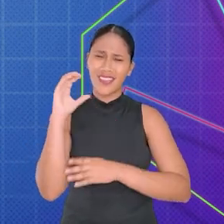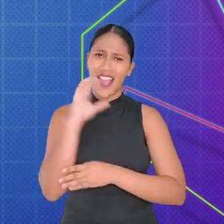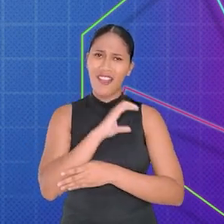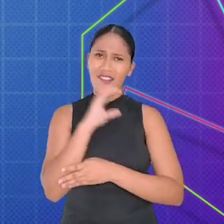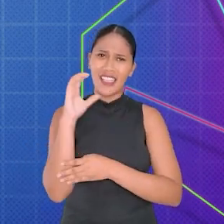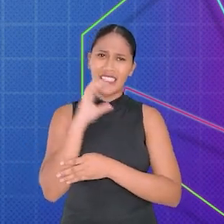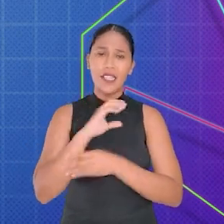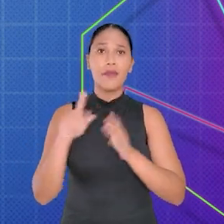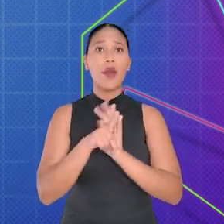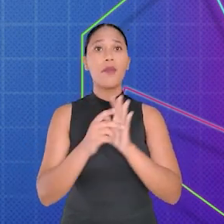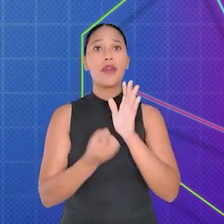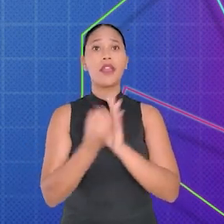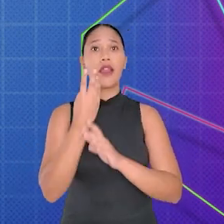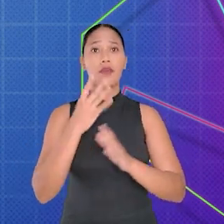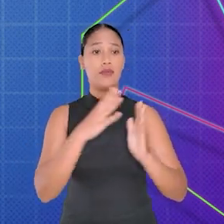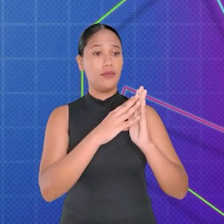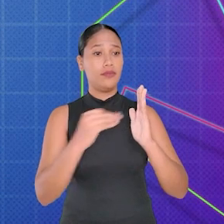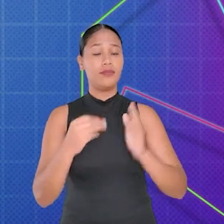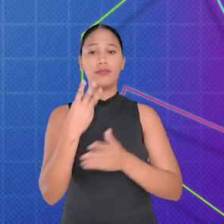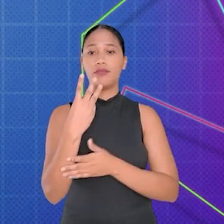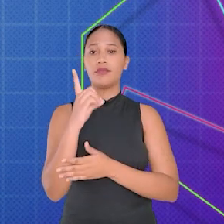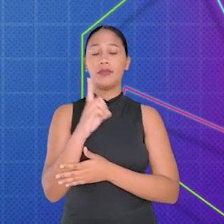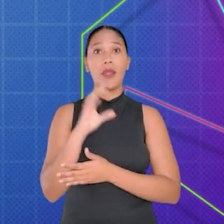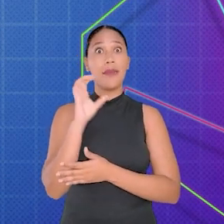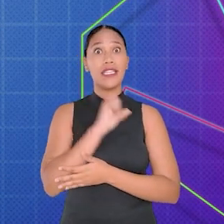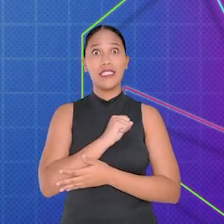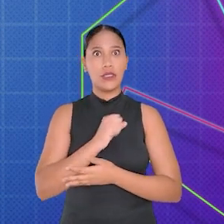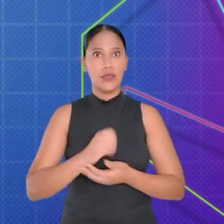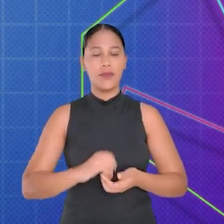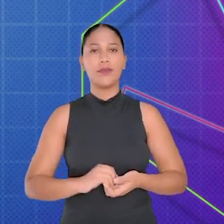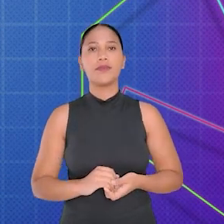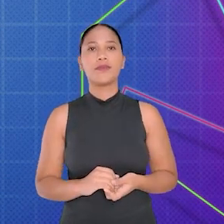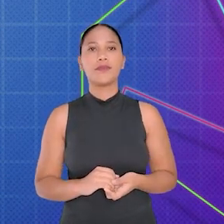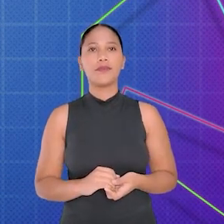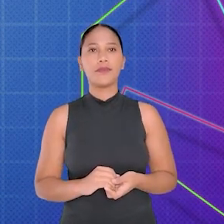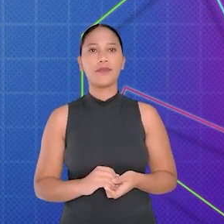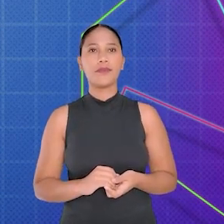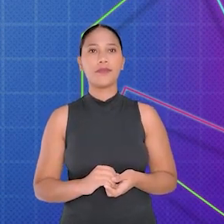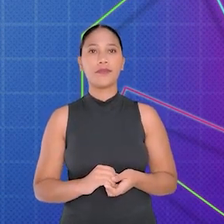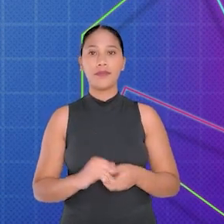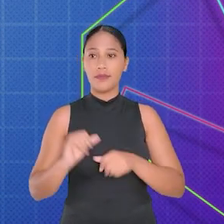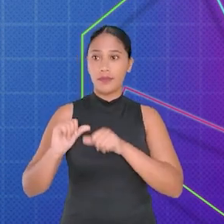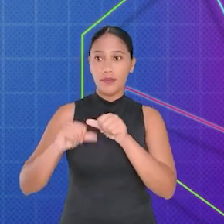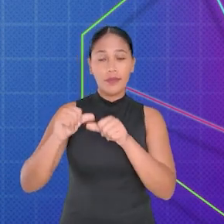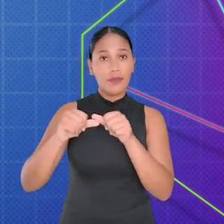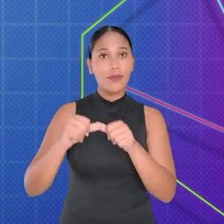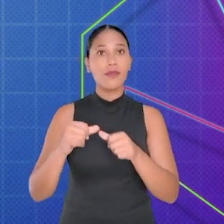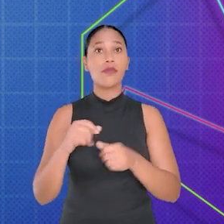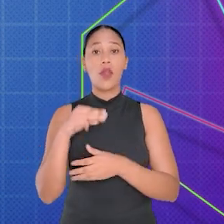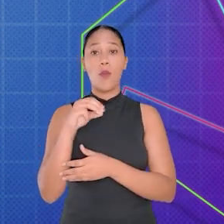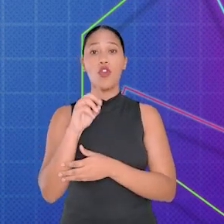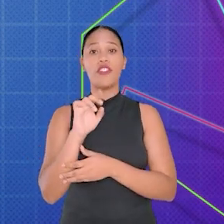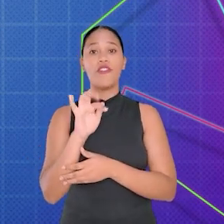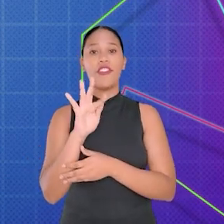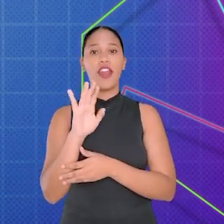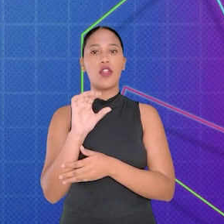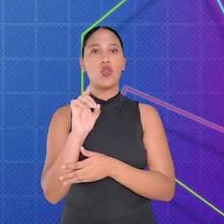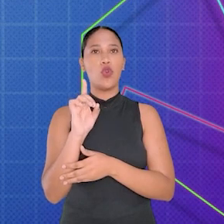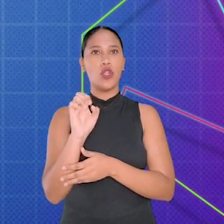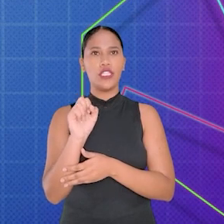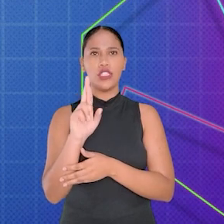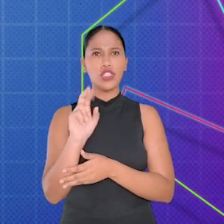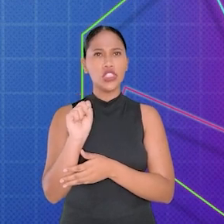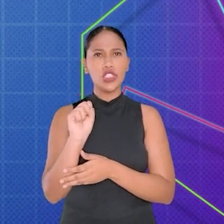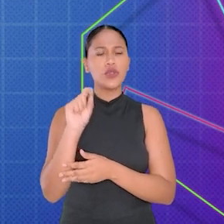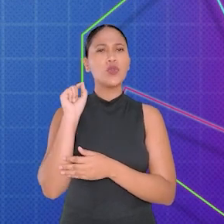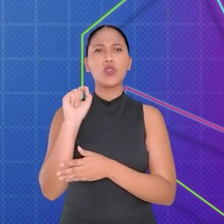Modificadores. Os modificadores são ferramentas essenciais e poderosas na modelagem 3D, que permitem aos usuários criar e refinar modelos